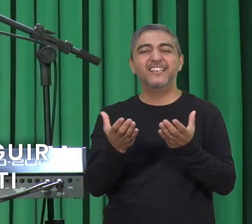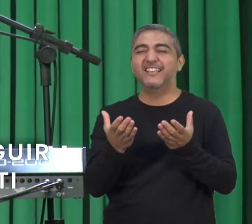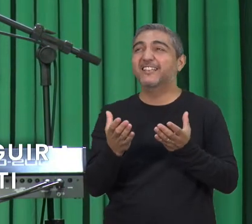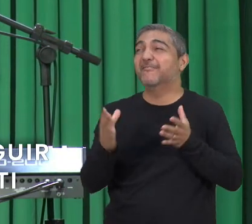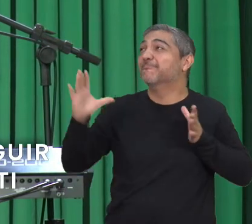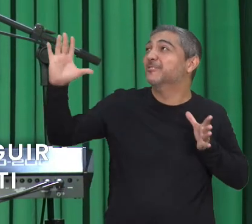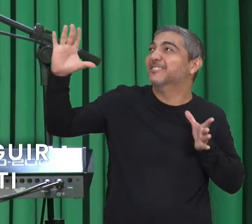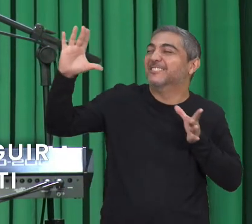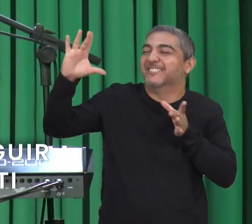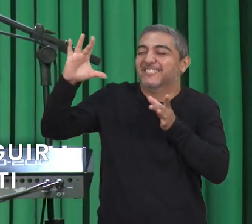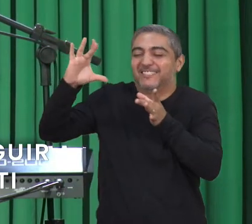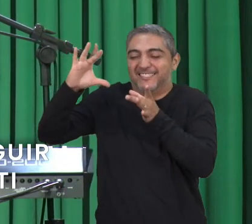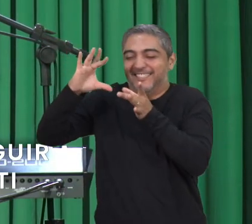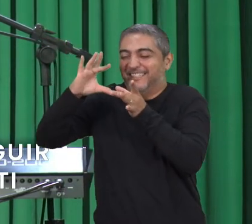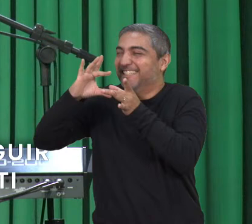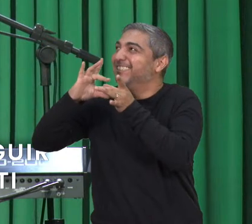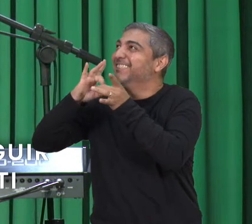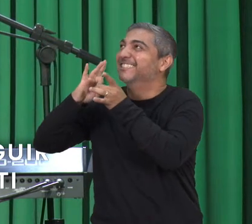queremos